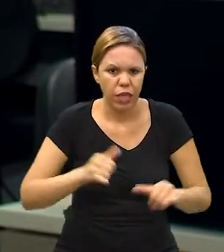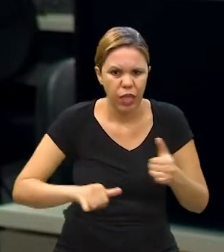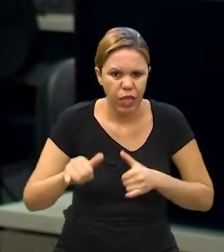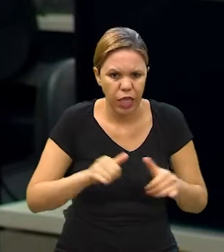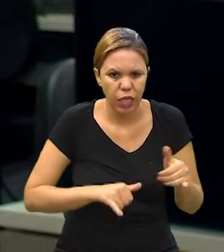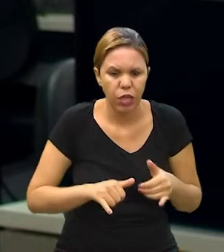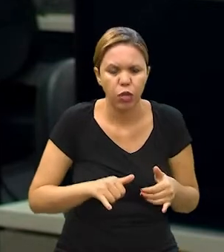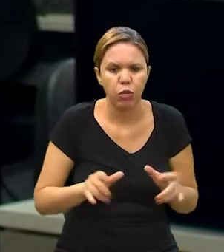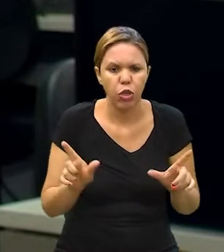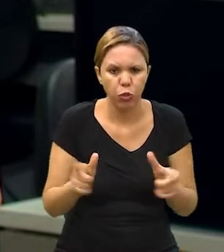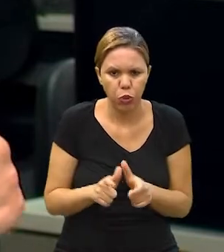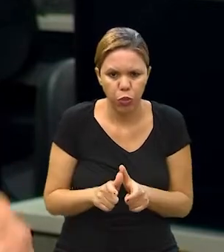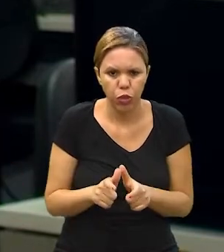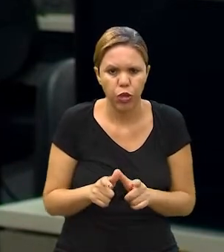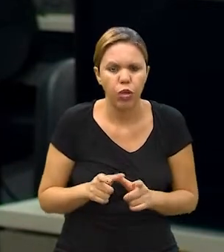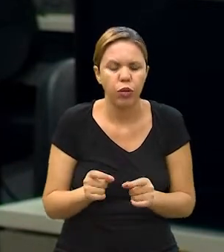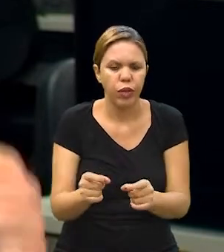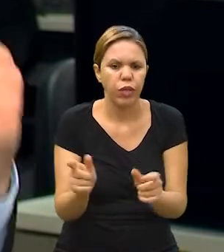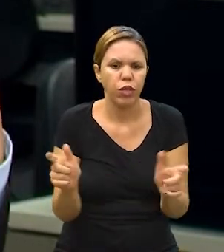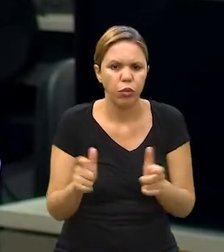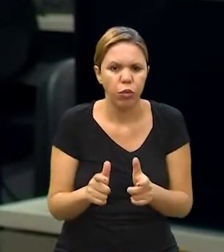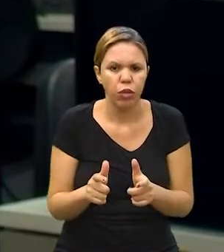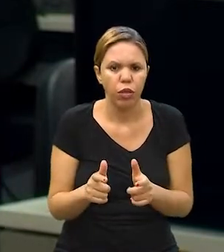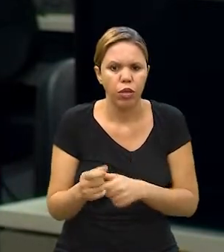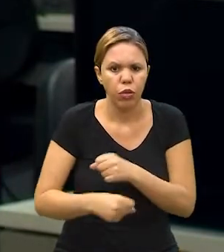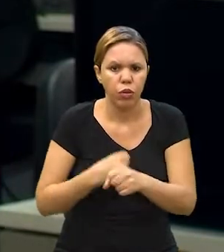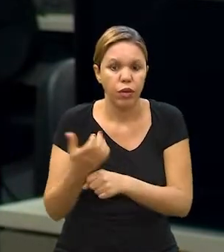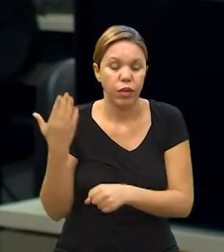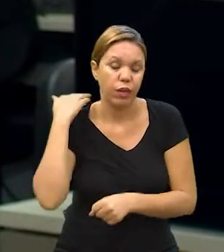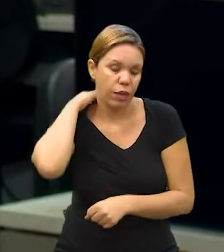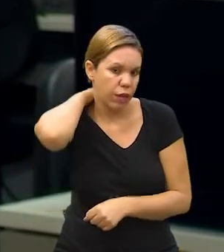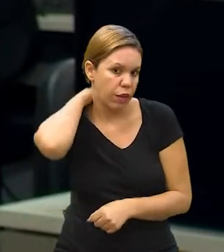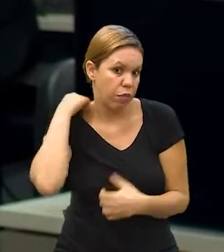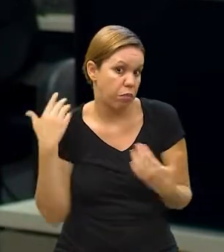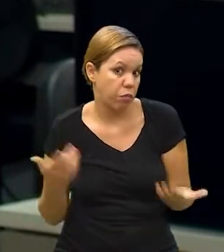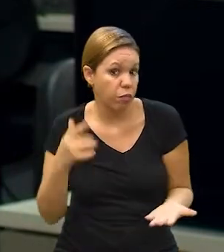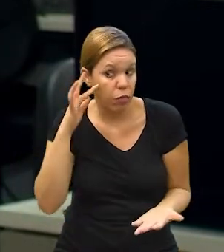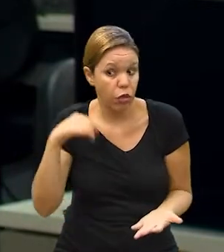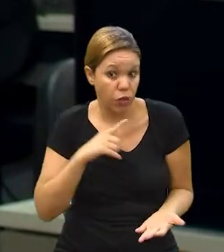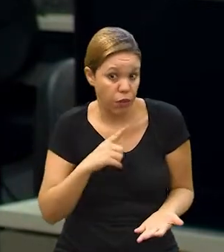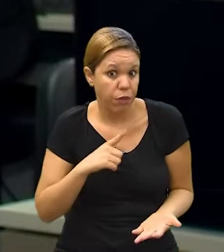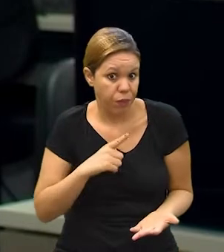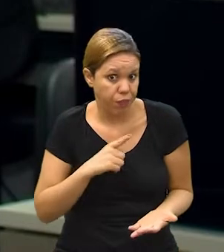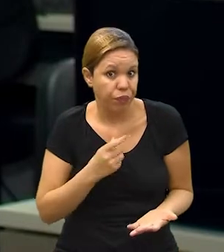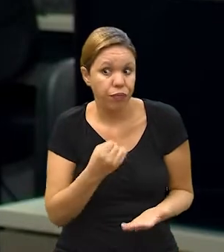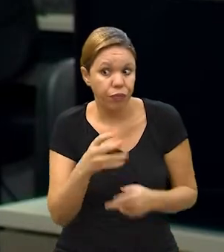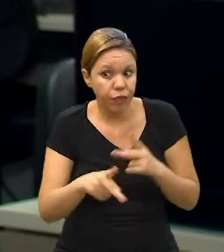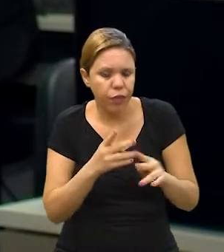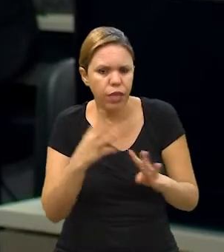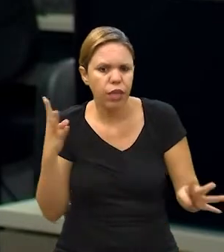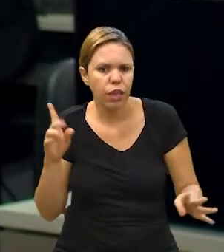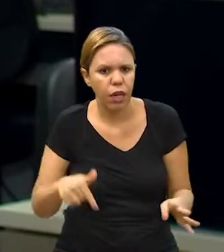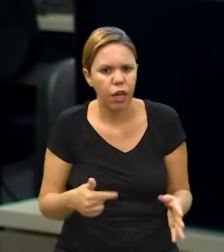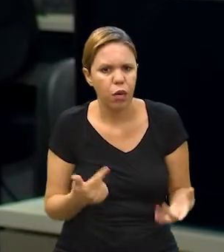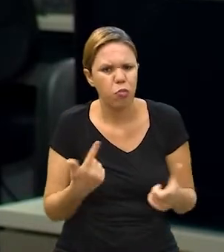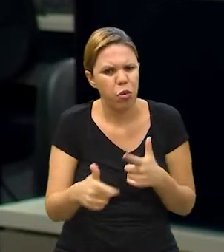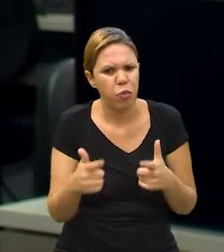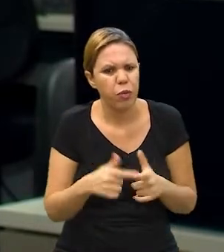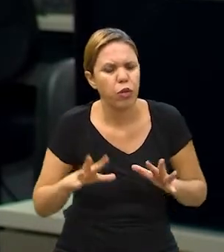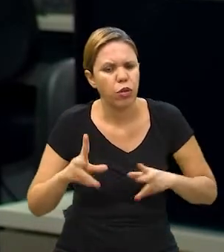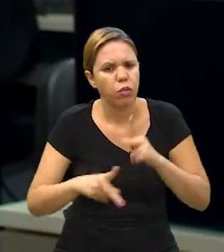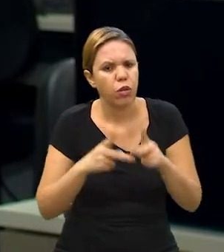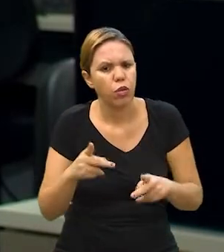na cidade de Campinas, na verdade, diminuiu em relação aos anos anteriores. Imagina que nós já temos uma fila que é de lascar, né? Todo